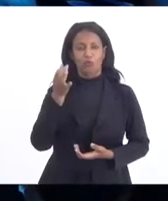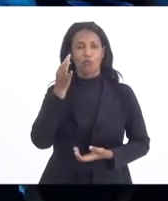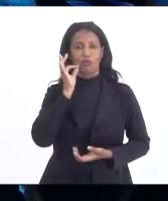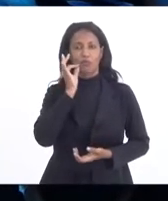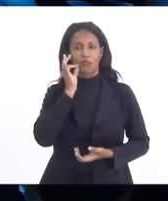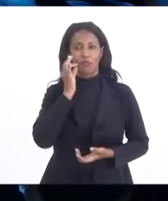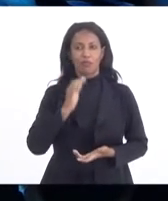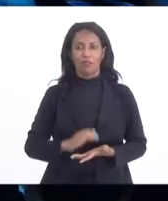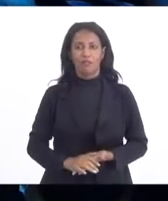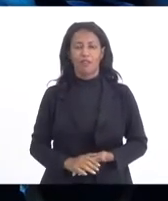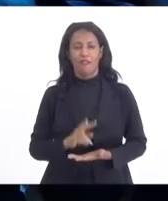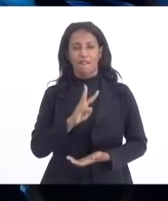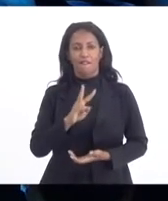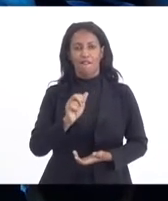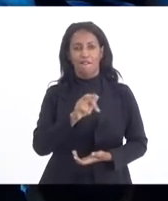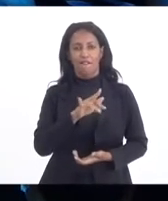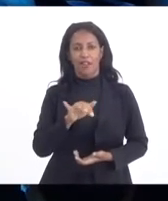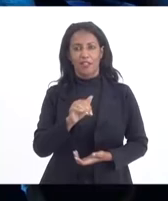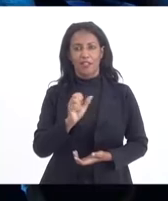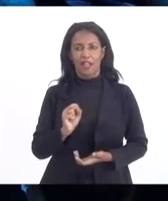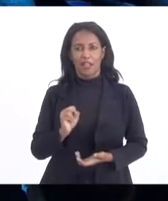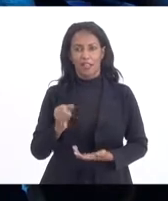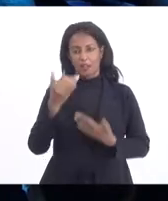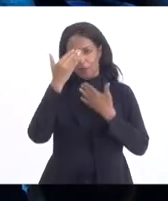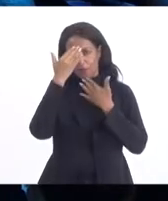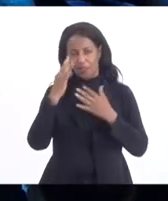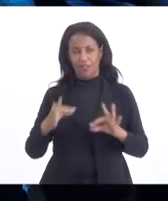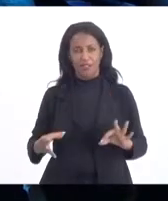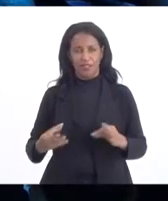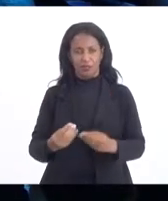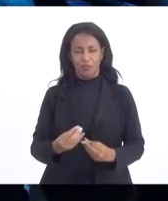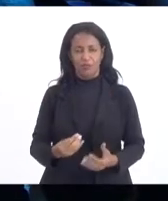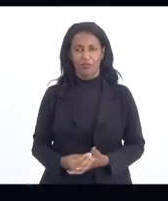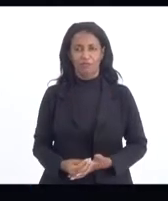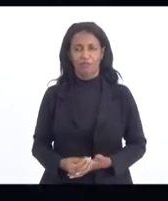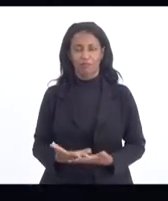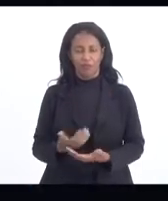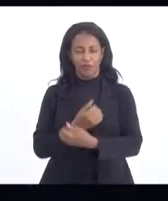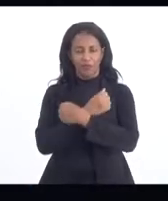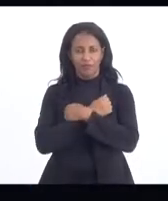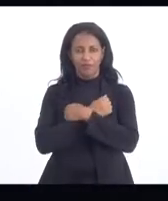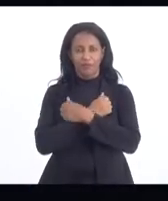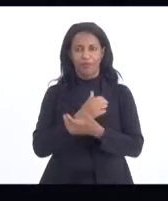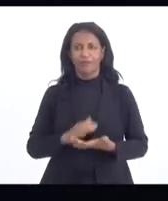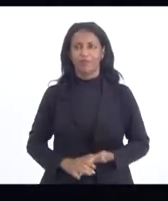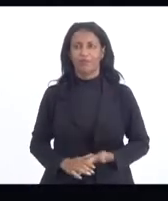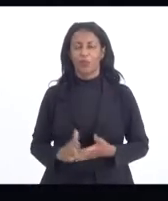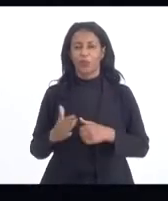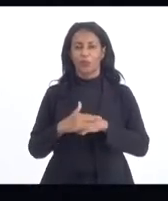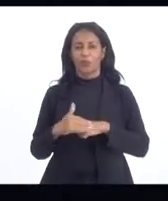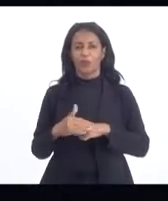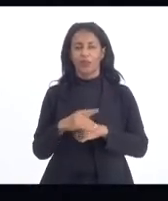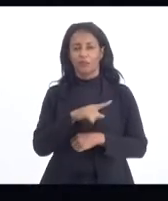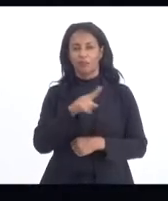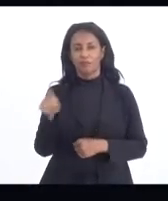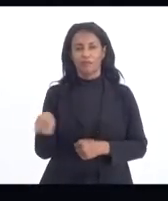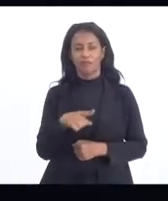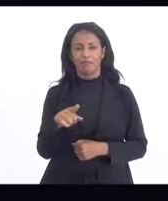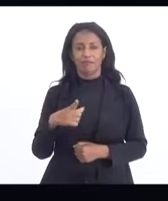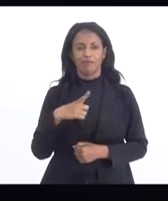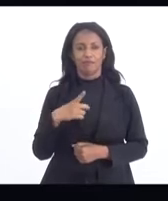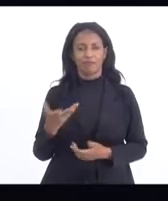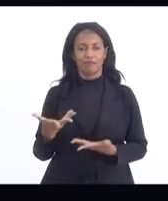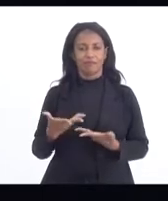10 cafés são de Varriçai. Eu agradeço a todos, trago um grande abraço, o carinho que vocês têm